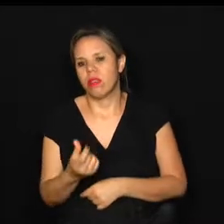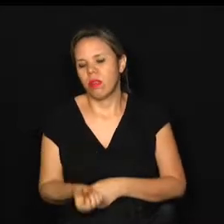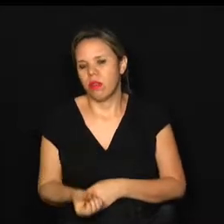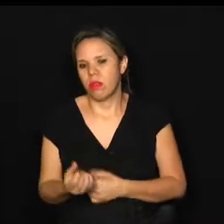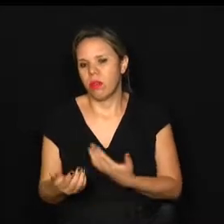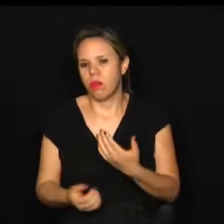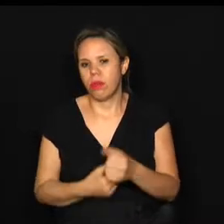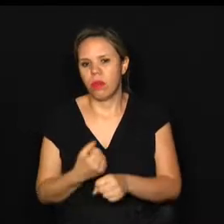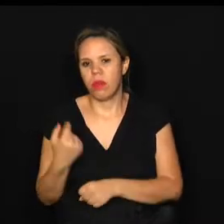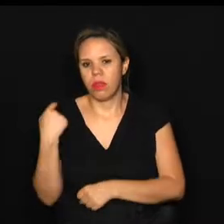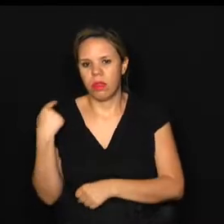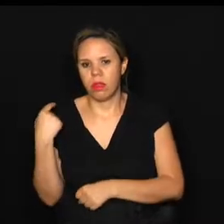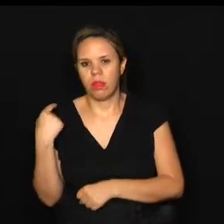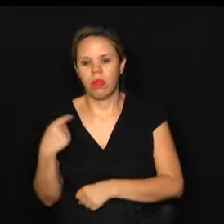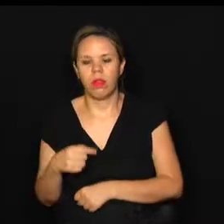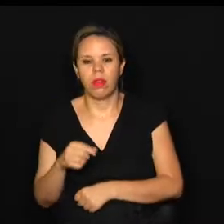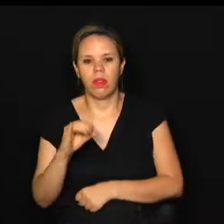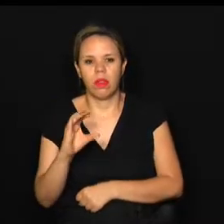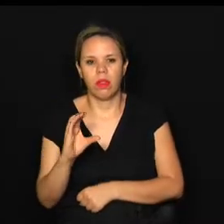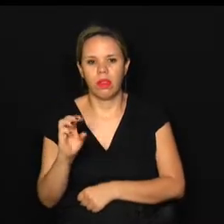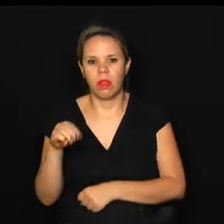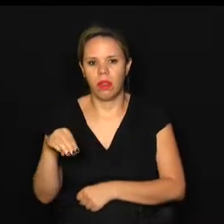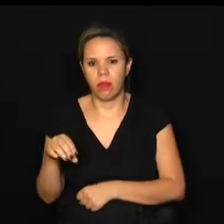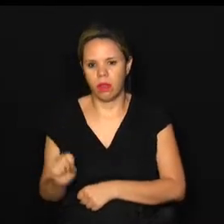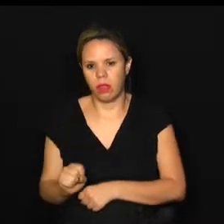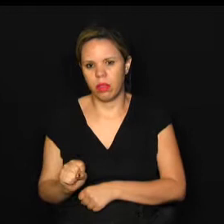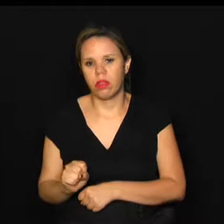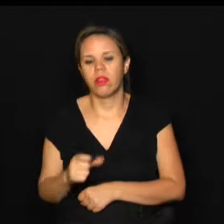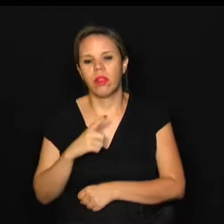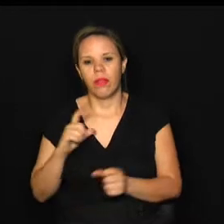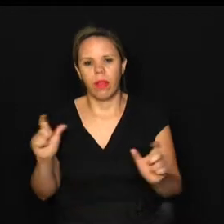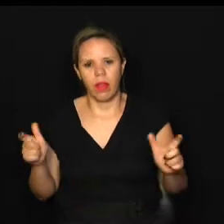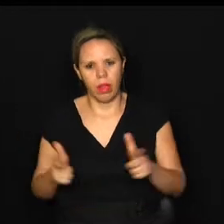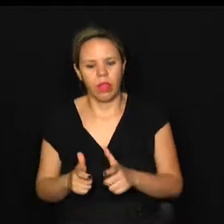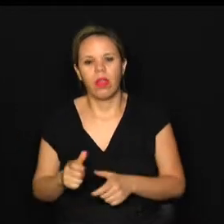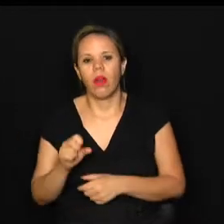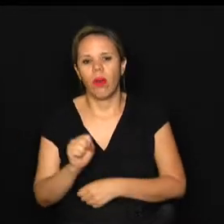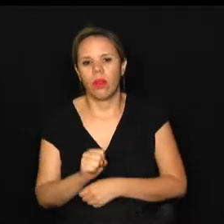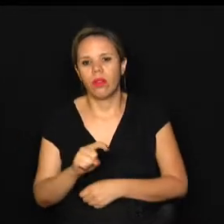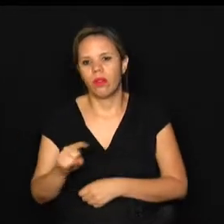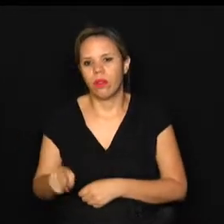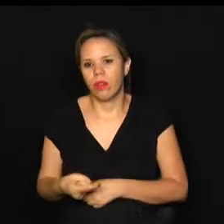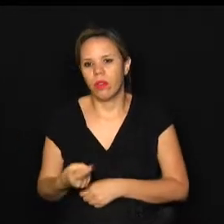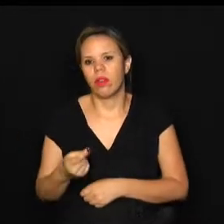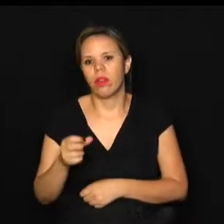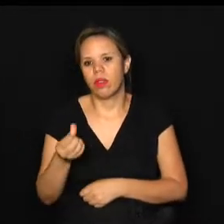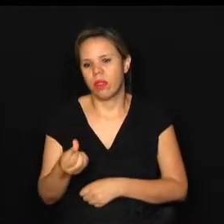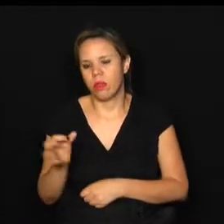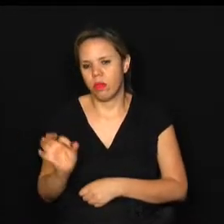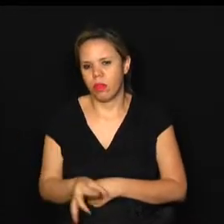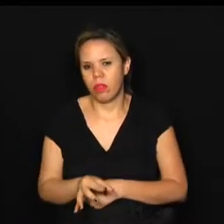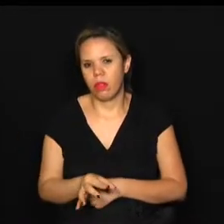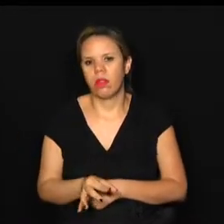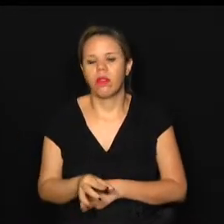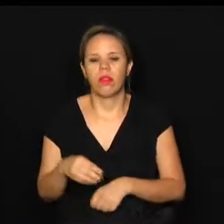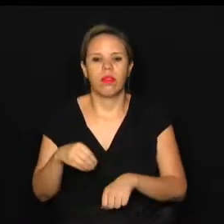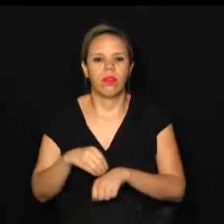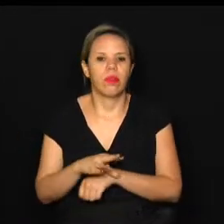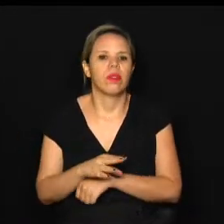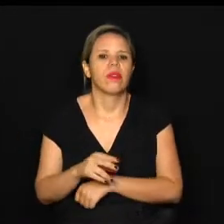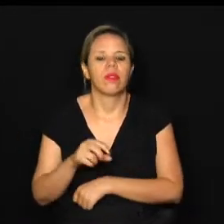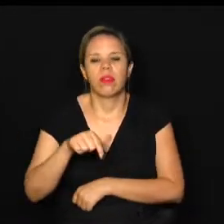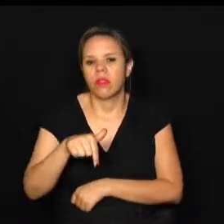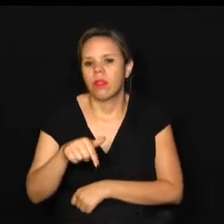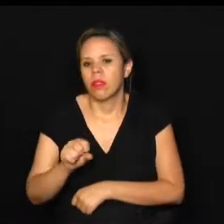passado. O ICMS teve uma queda de 8,6%, foram repassados 463 milhões e 980